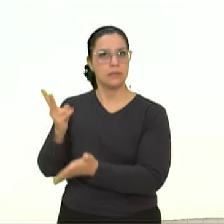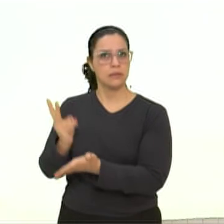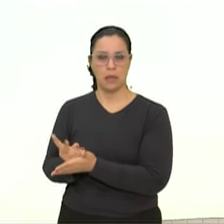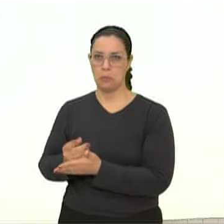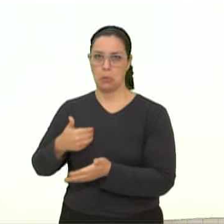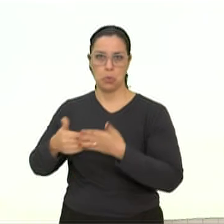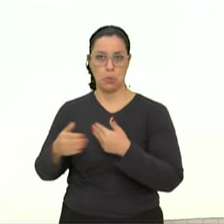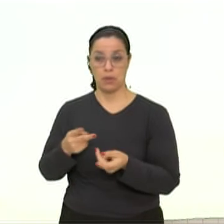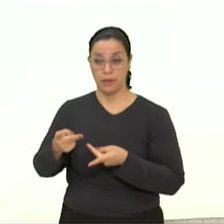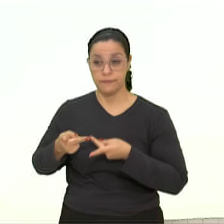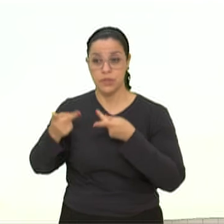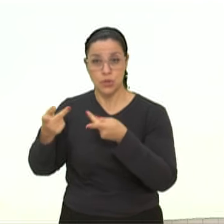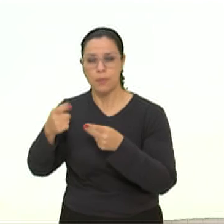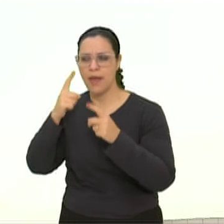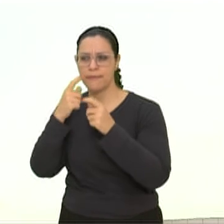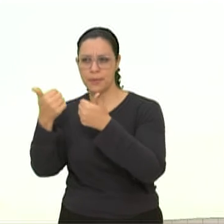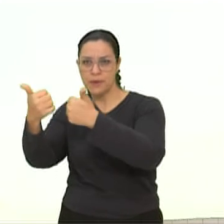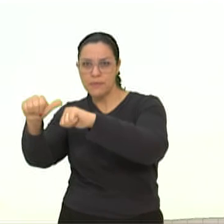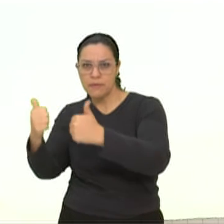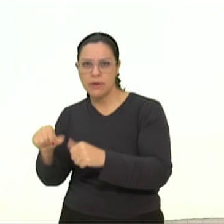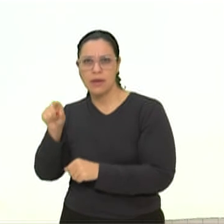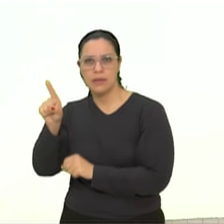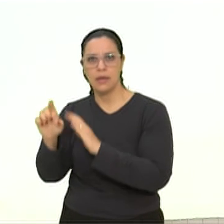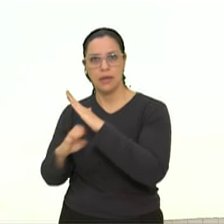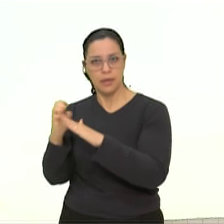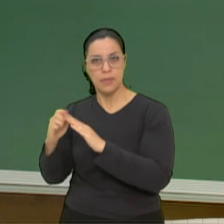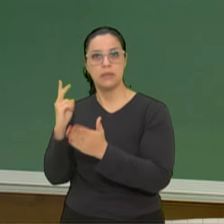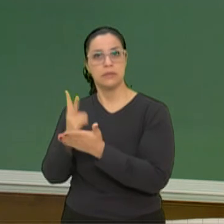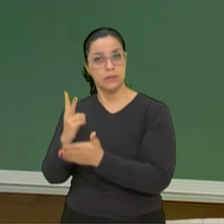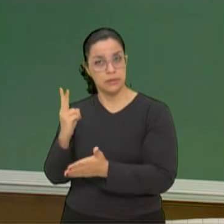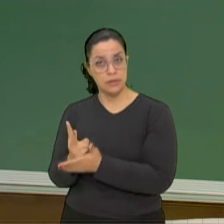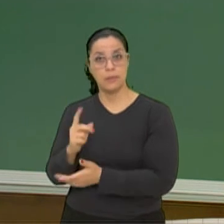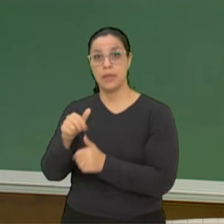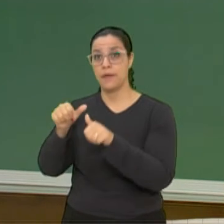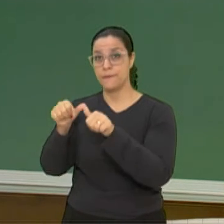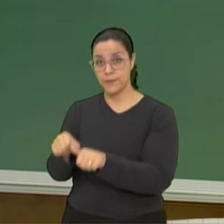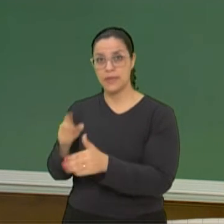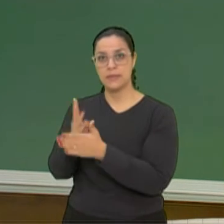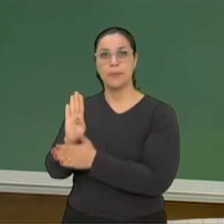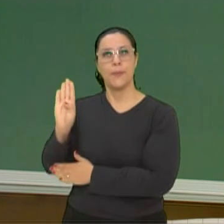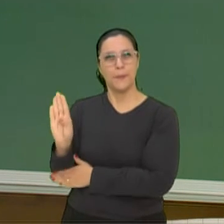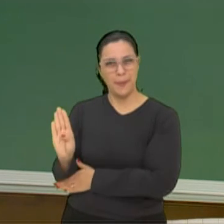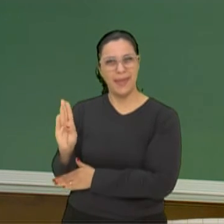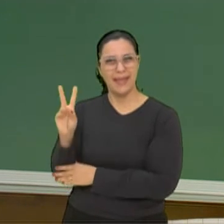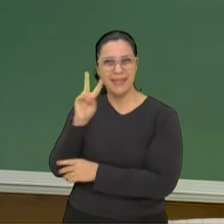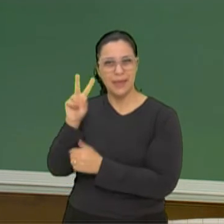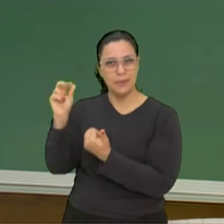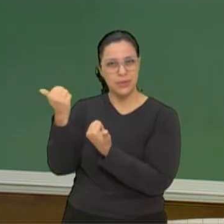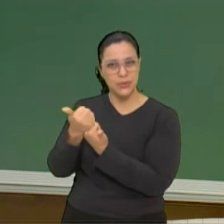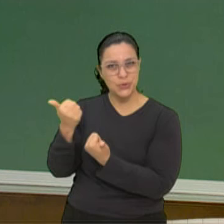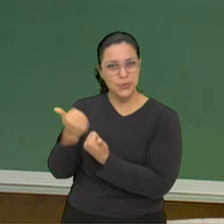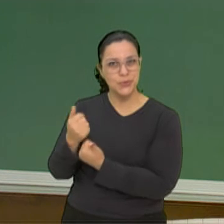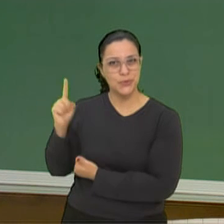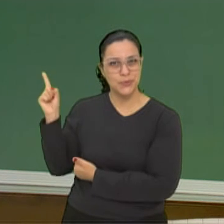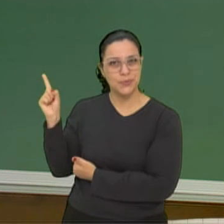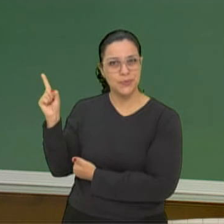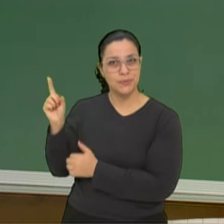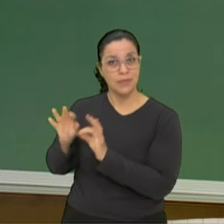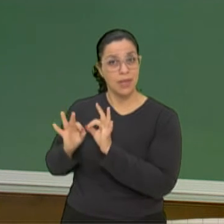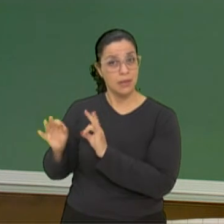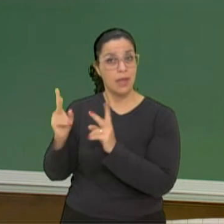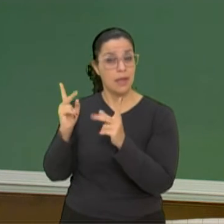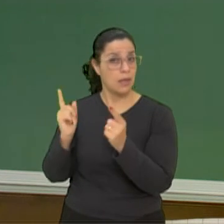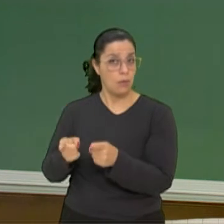cobra, ok? Valor fixo, lembre-se, tratando de função do primeiro grau, o valor fixo é o coeficiente